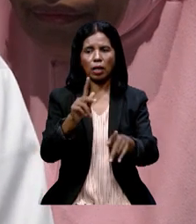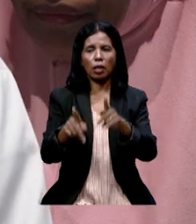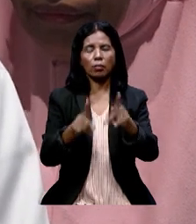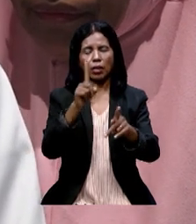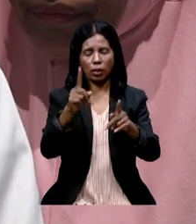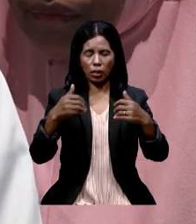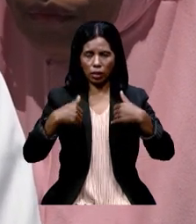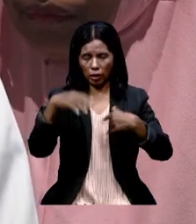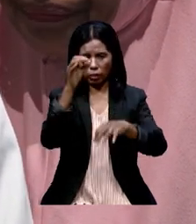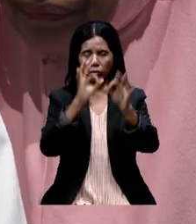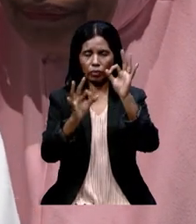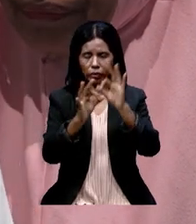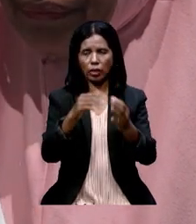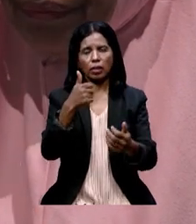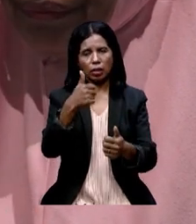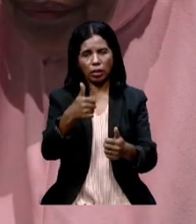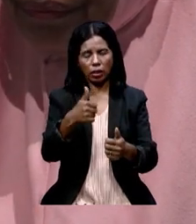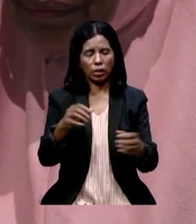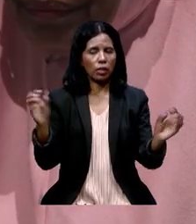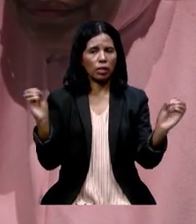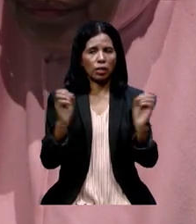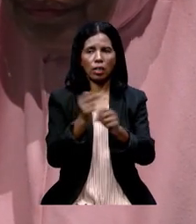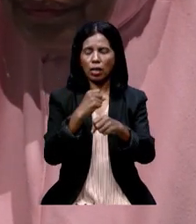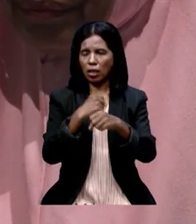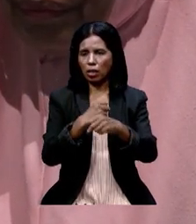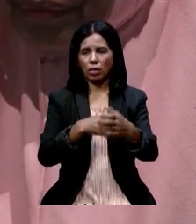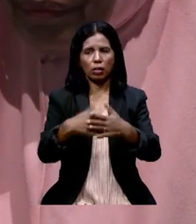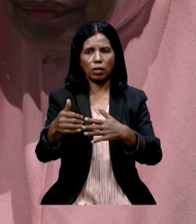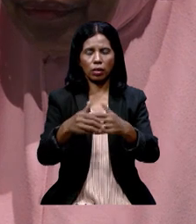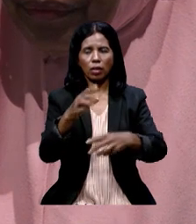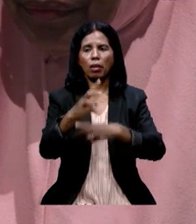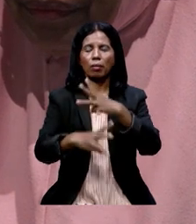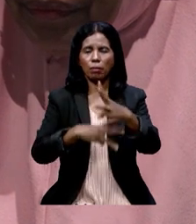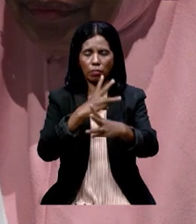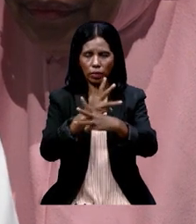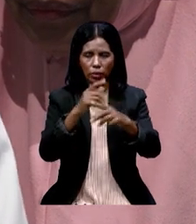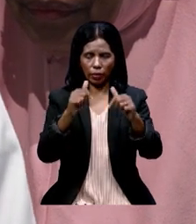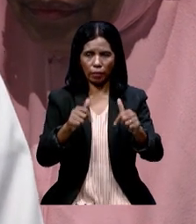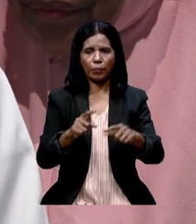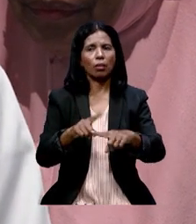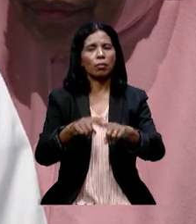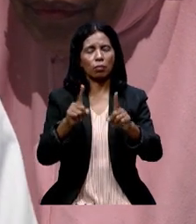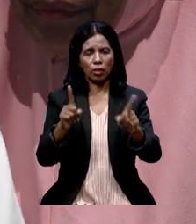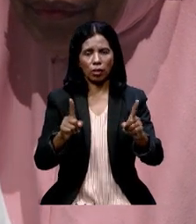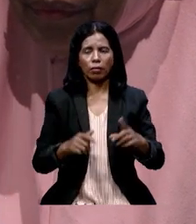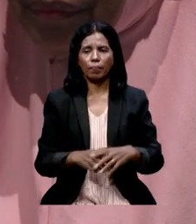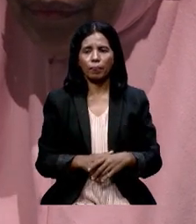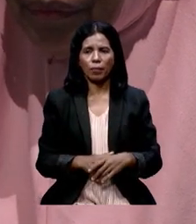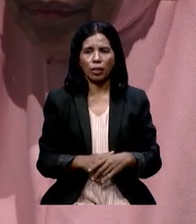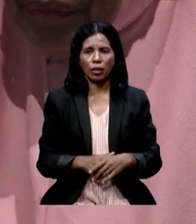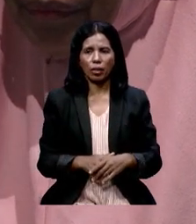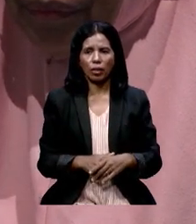dia antonia sela halo arbiru de ya mundune mai be nya